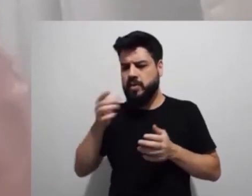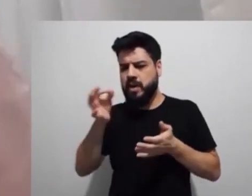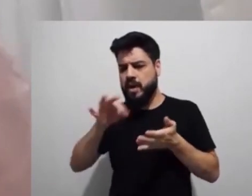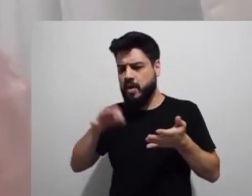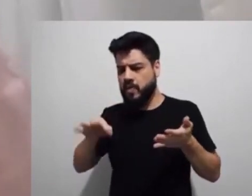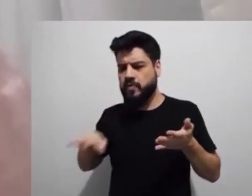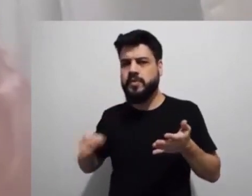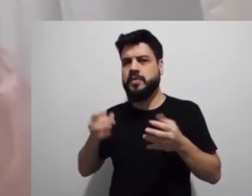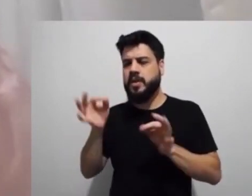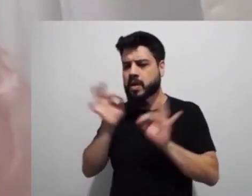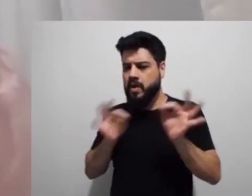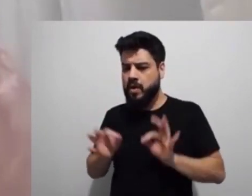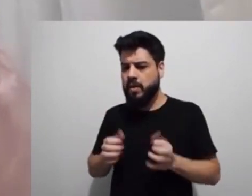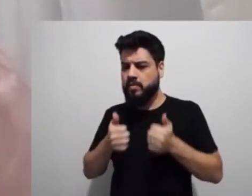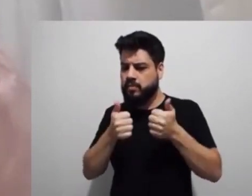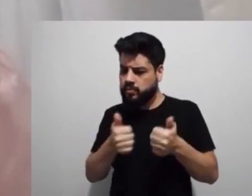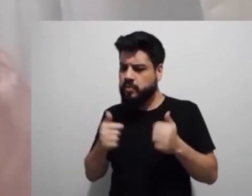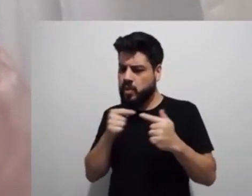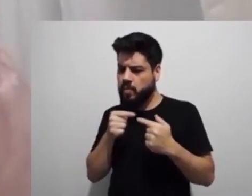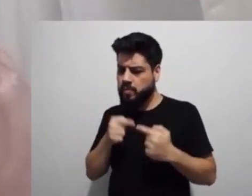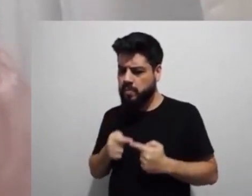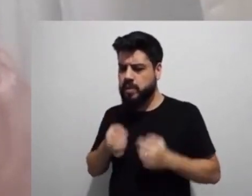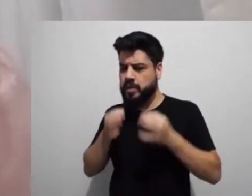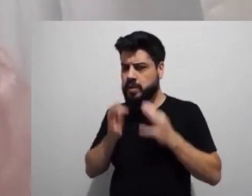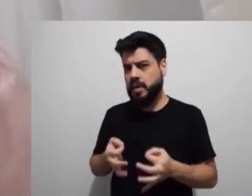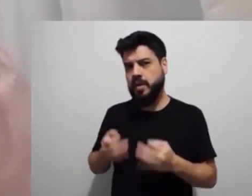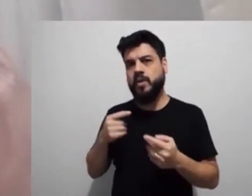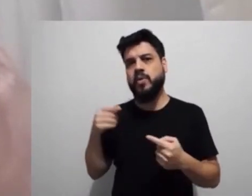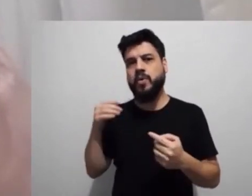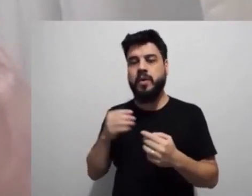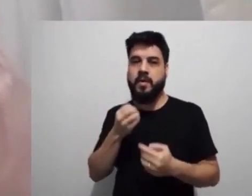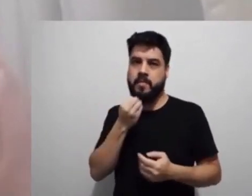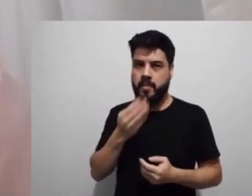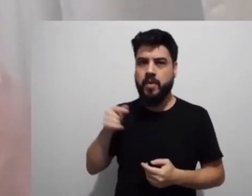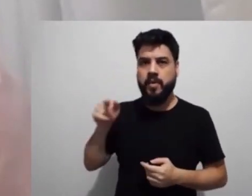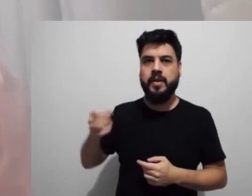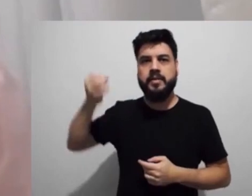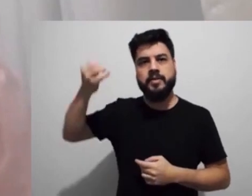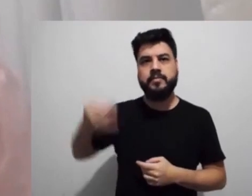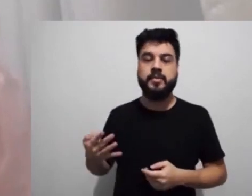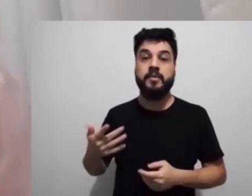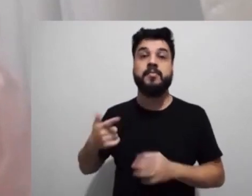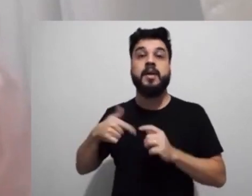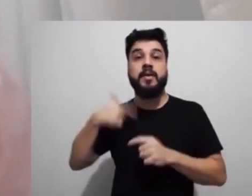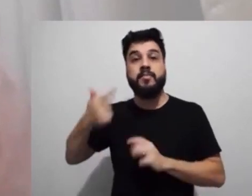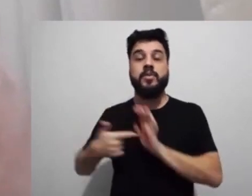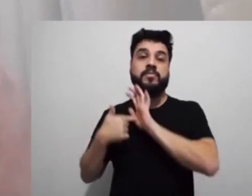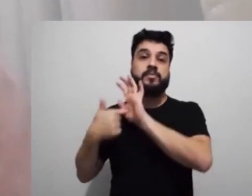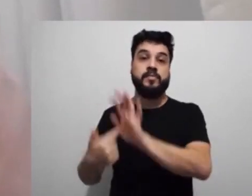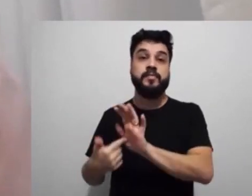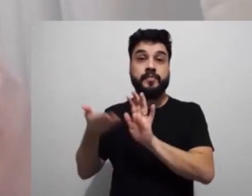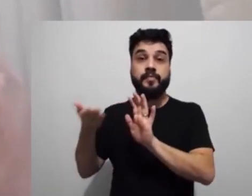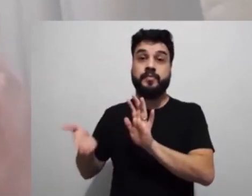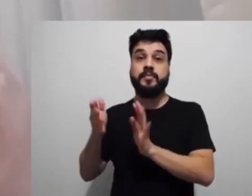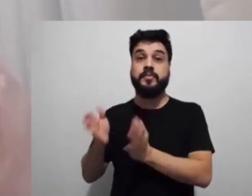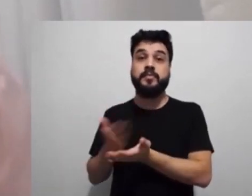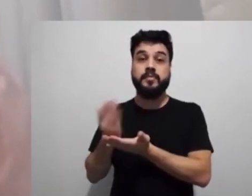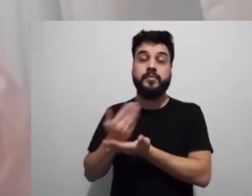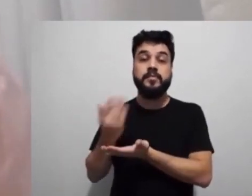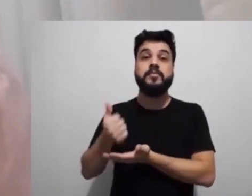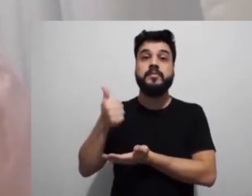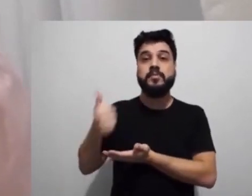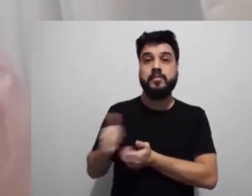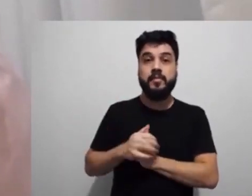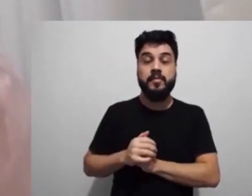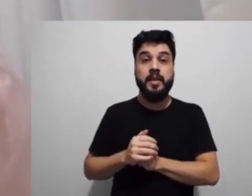boa envia esse artigo para 2 ou 3 ou 4 revisores da mesma área, especialistas, para avaliar se aquilo faz sentido, se aquilo